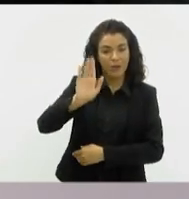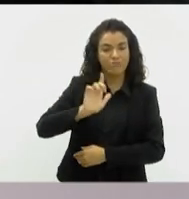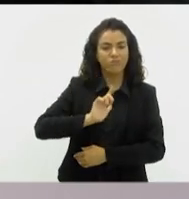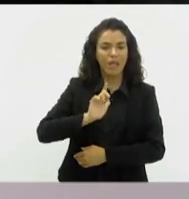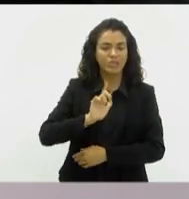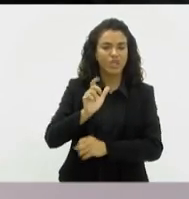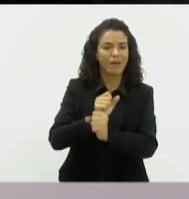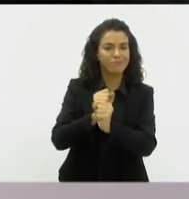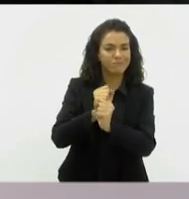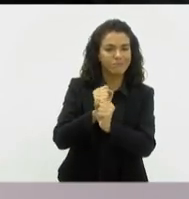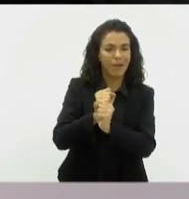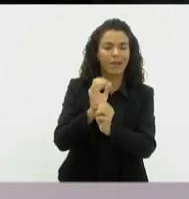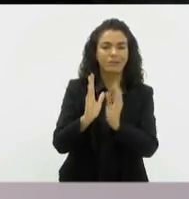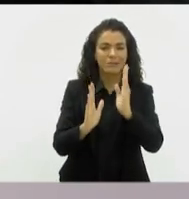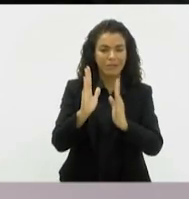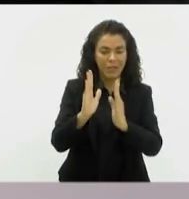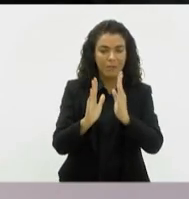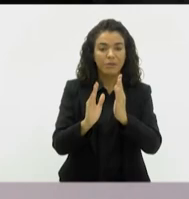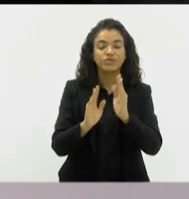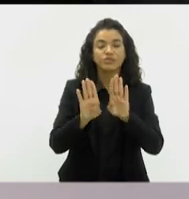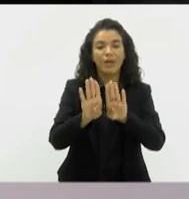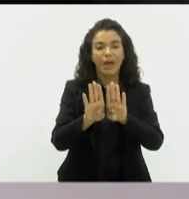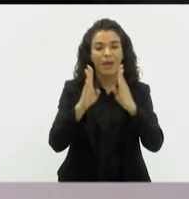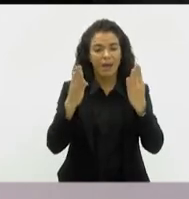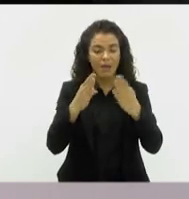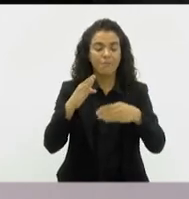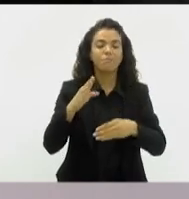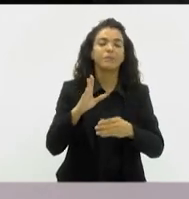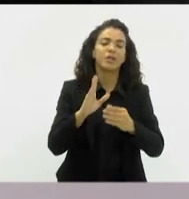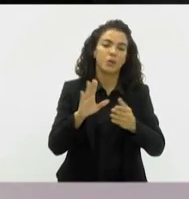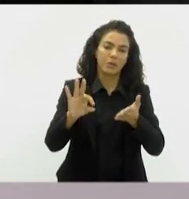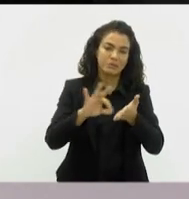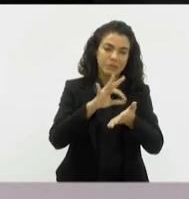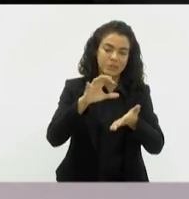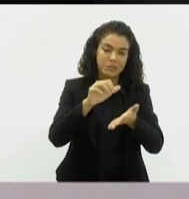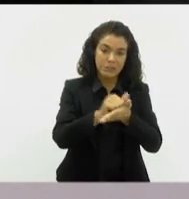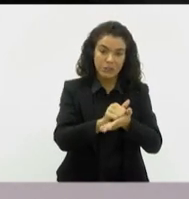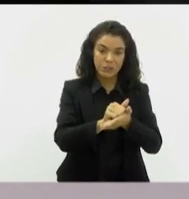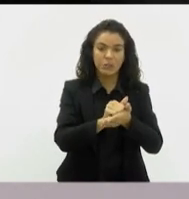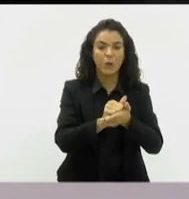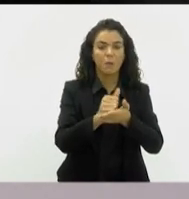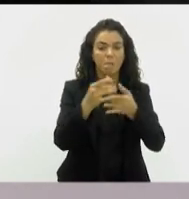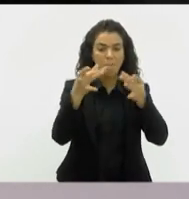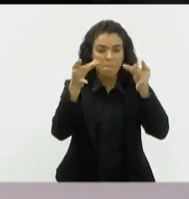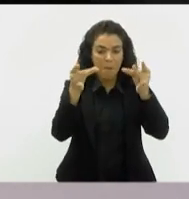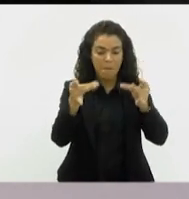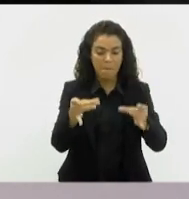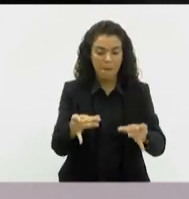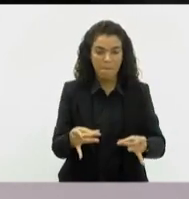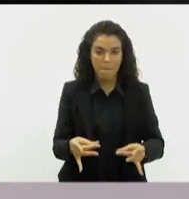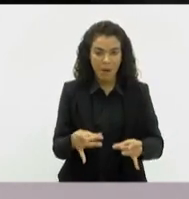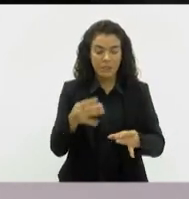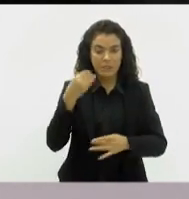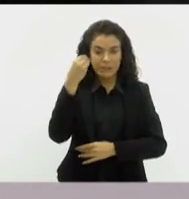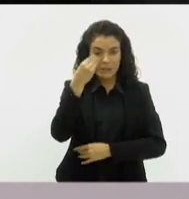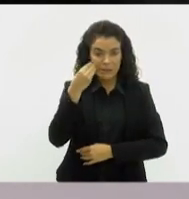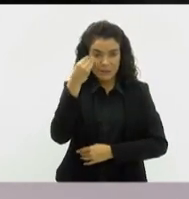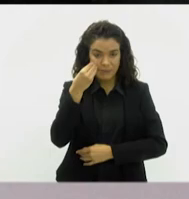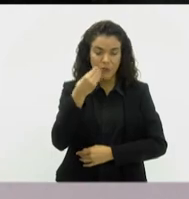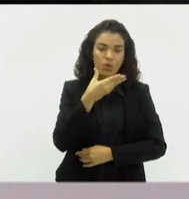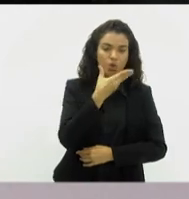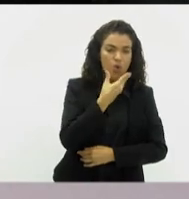tempo. A gente abriu as inscrições com edital com critérios bastante específicos de experiência, né, dos candidatos e das